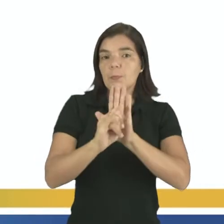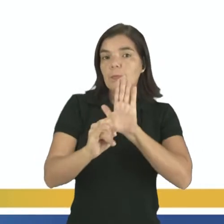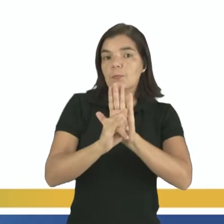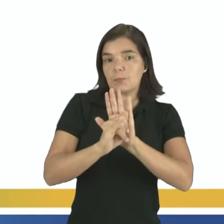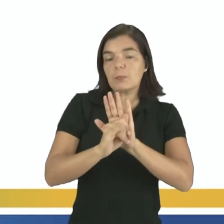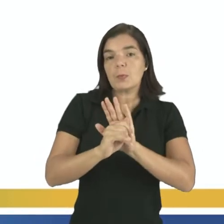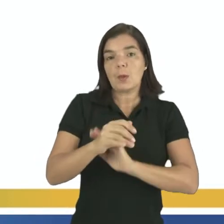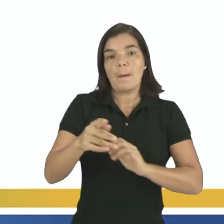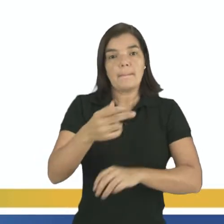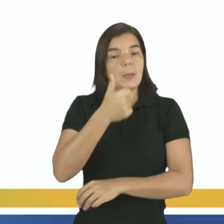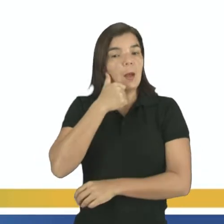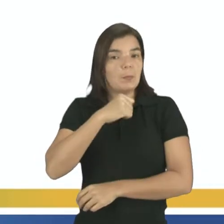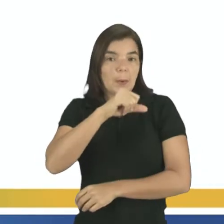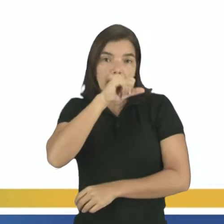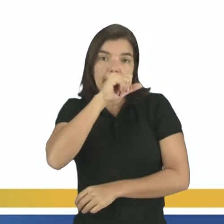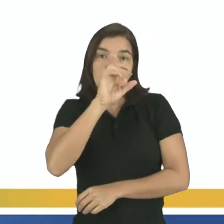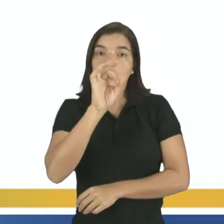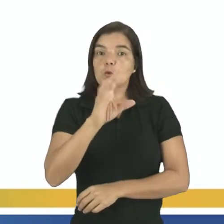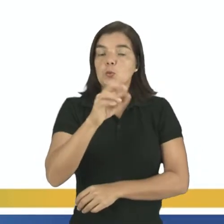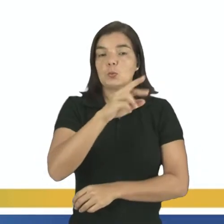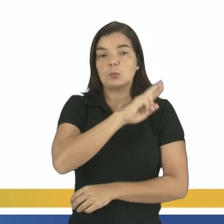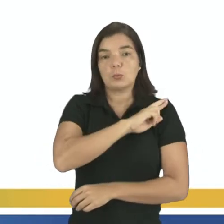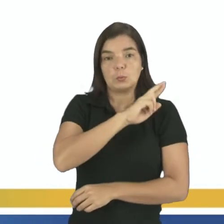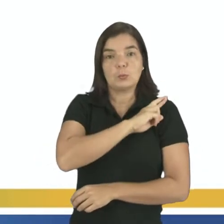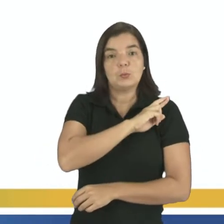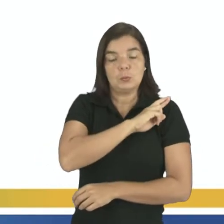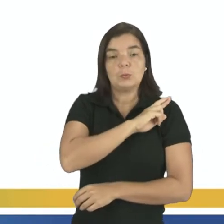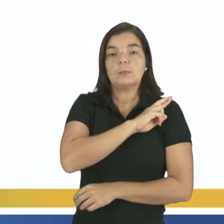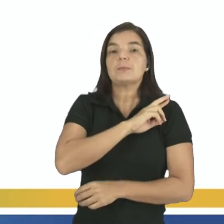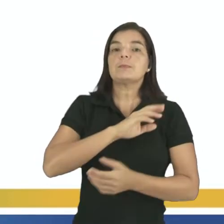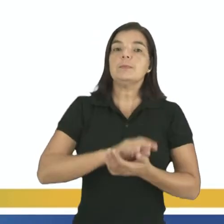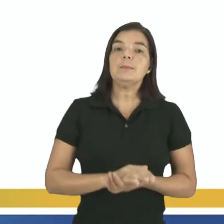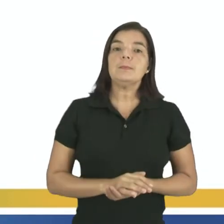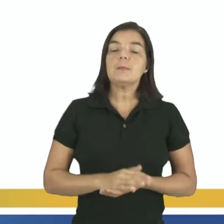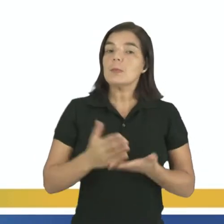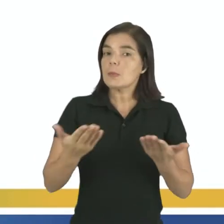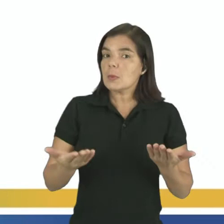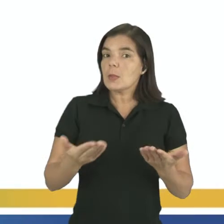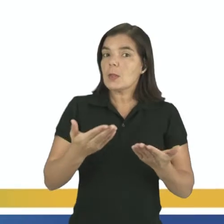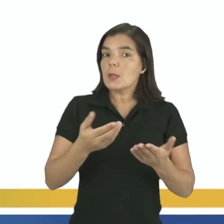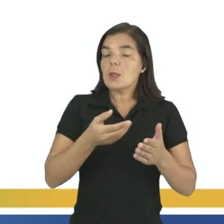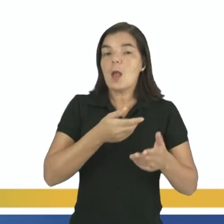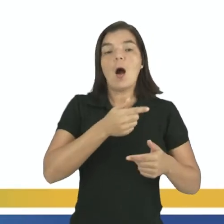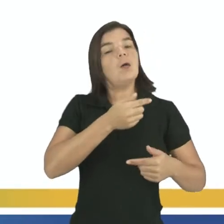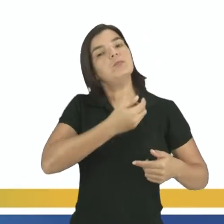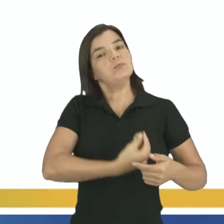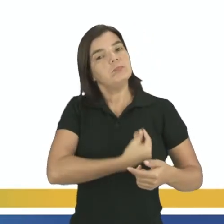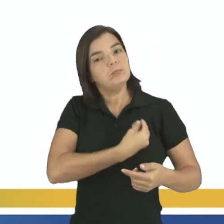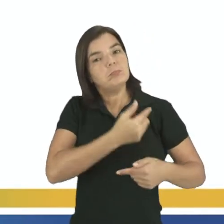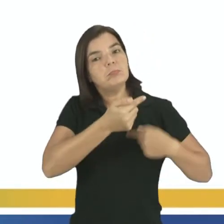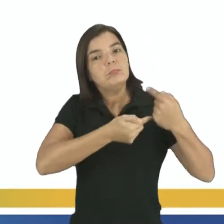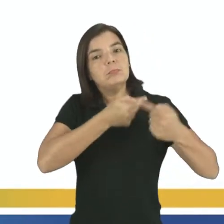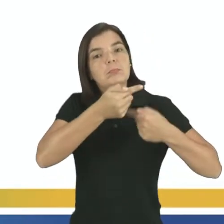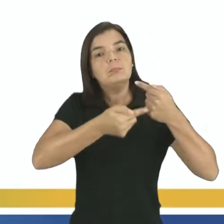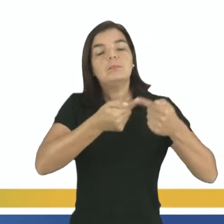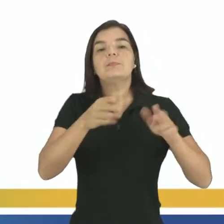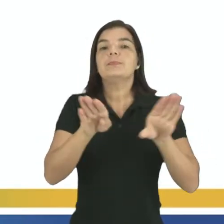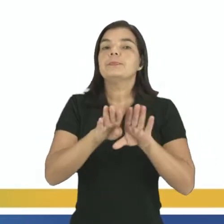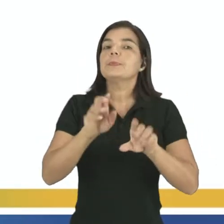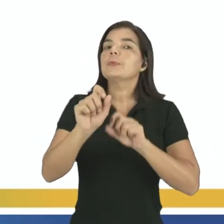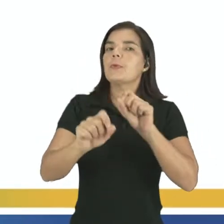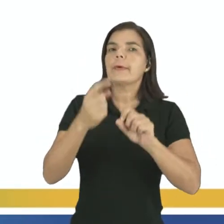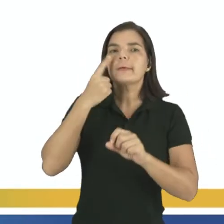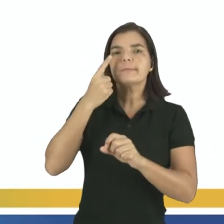identidade materna, só como um papel primordial de mãe, e a reprodução ela passa a